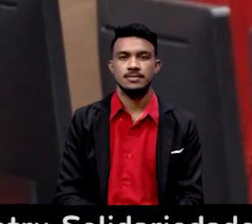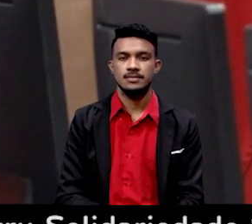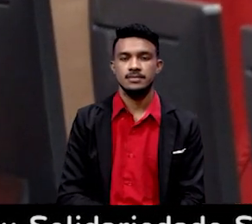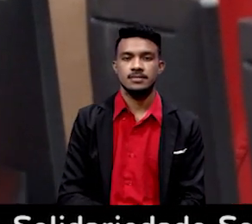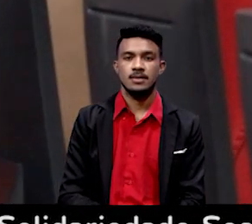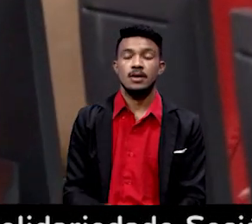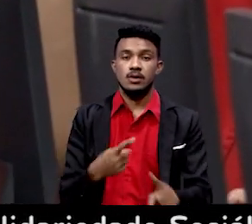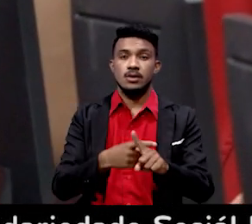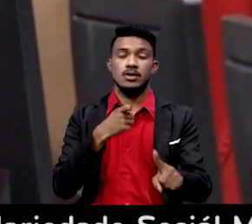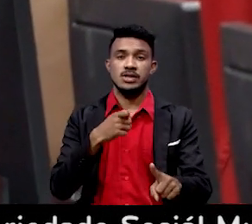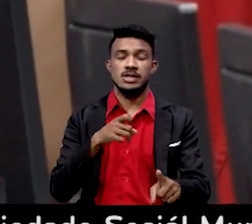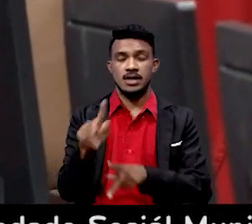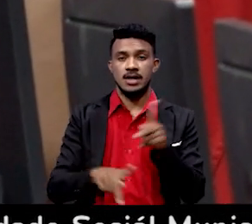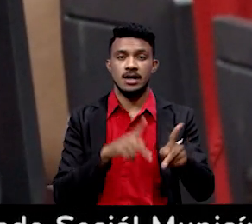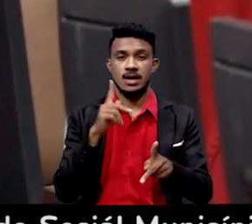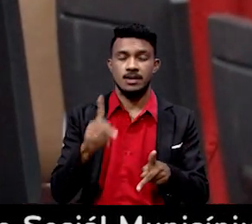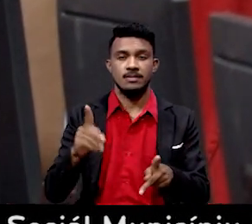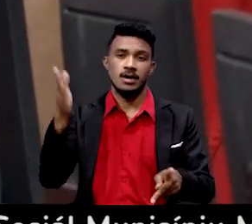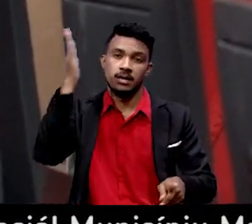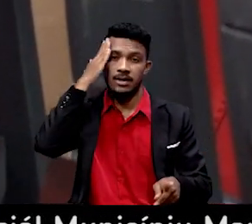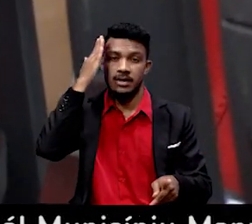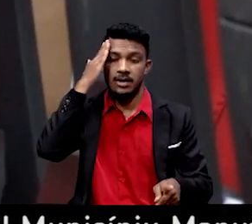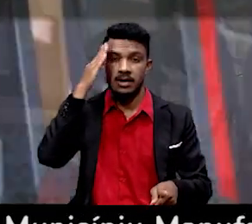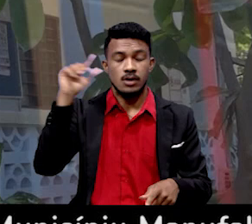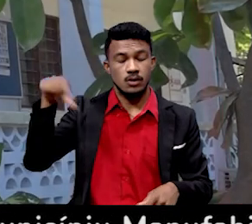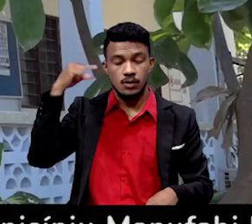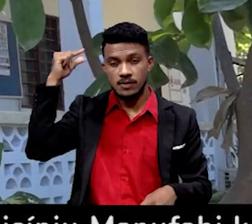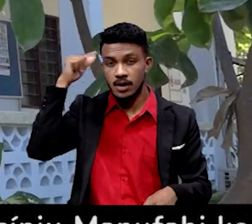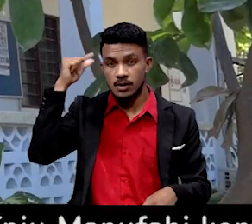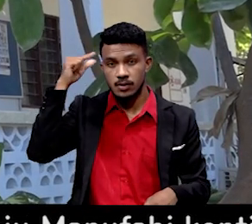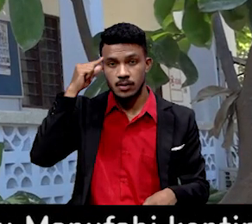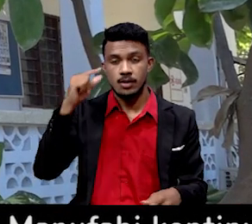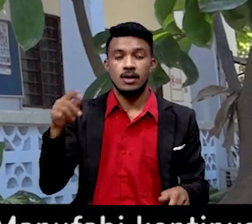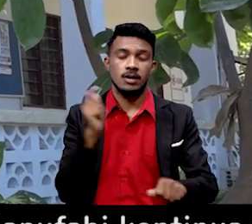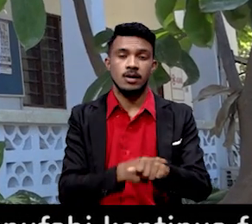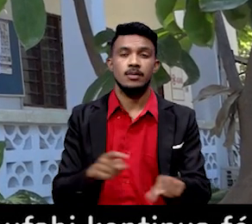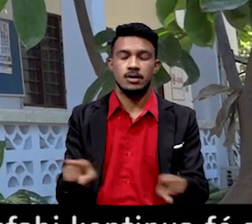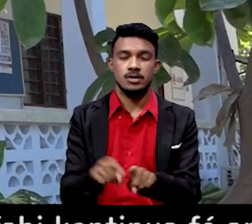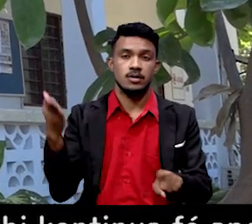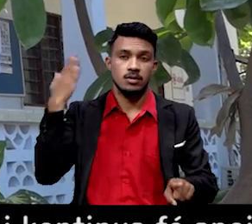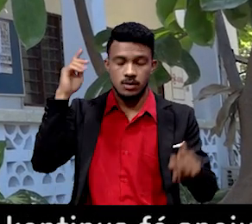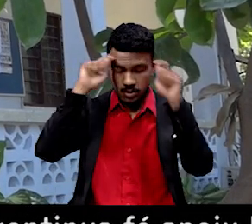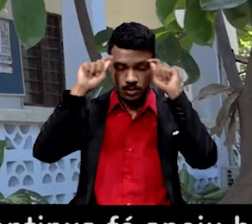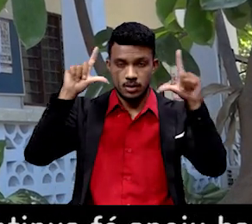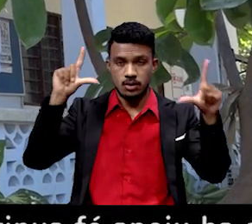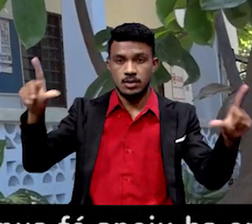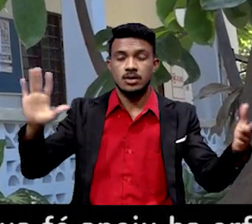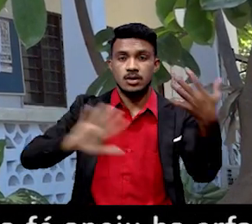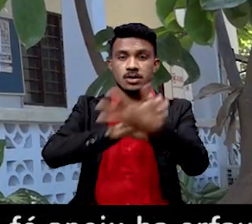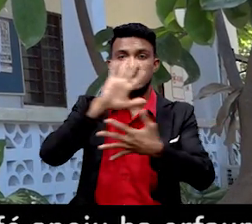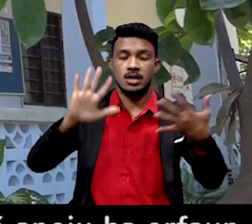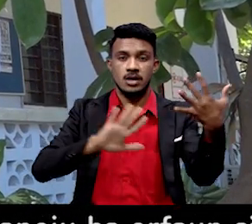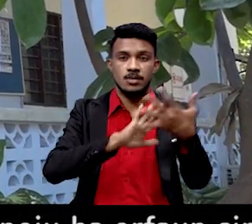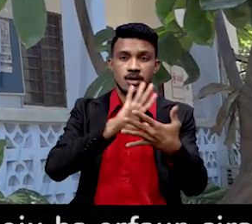O se parte a sociedade civil desconfia, o governo aplica nova normalidade também tina em Timor-Leste se celebra festa